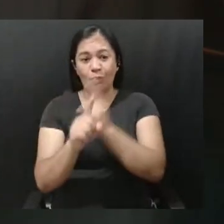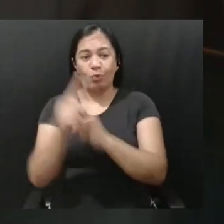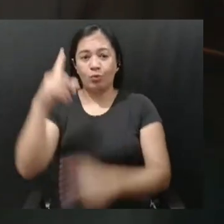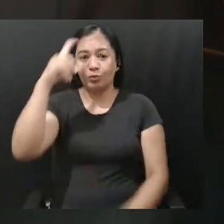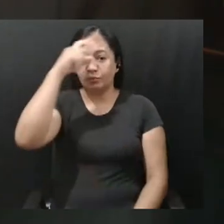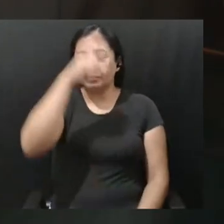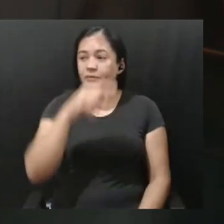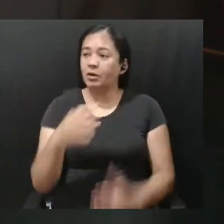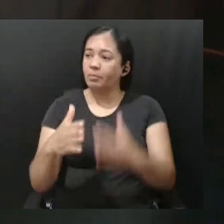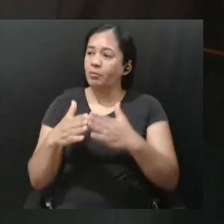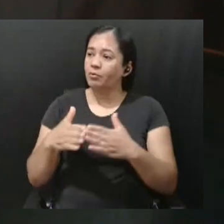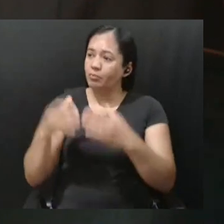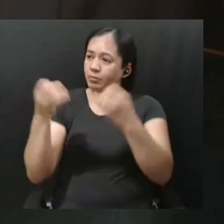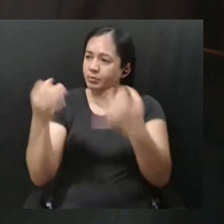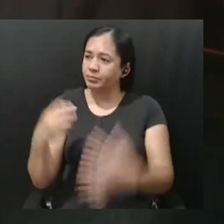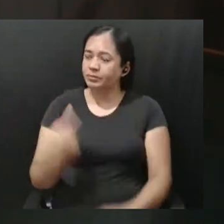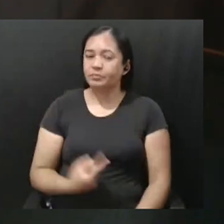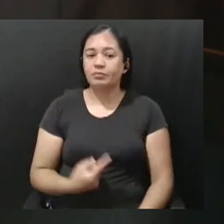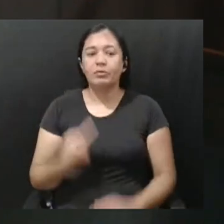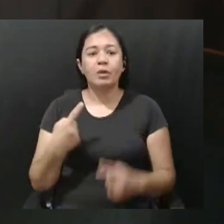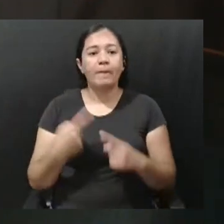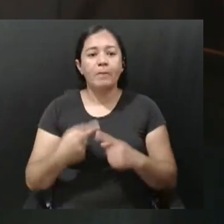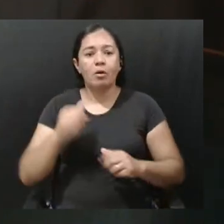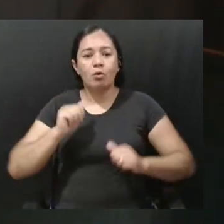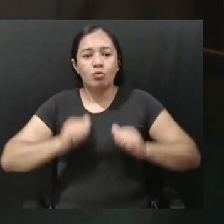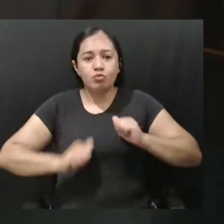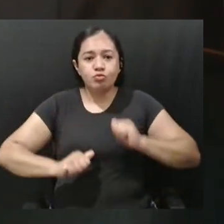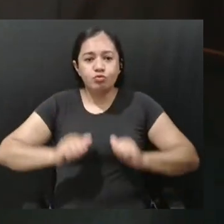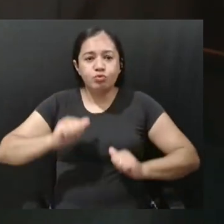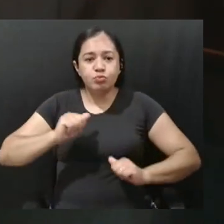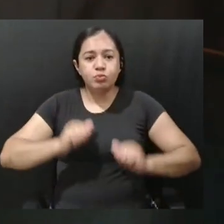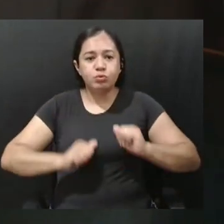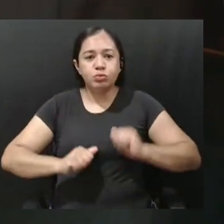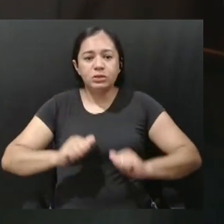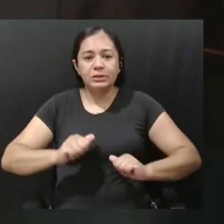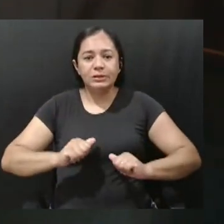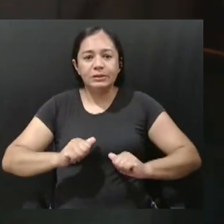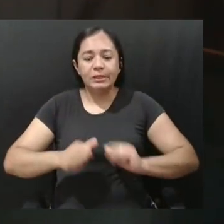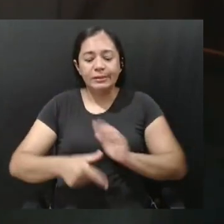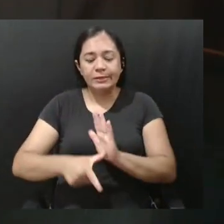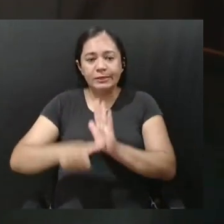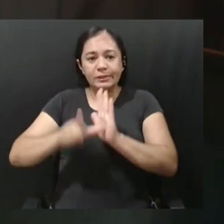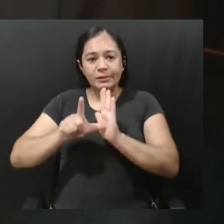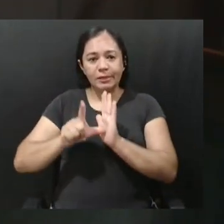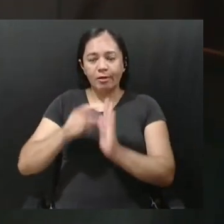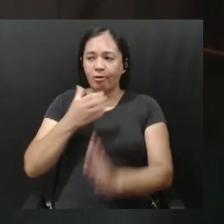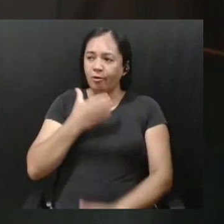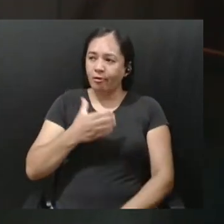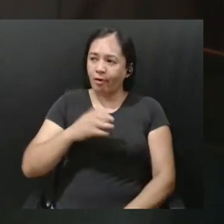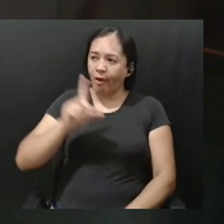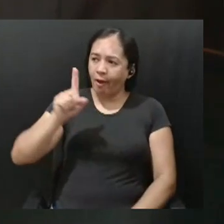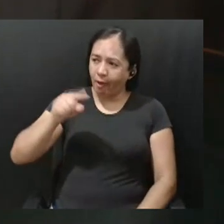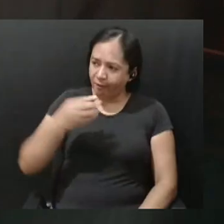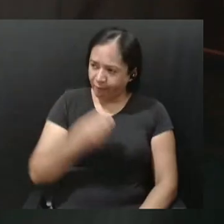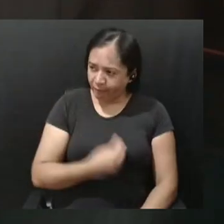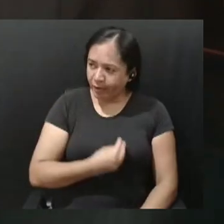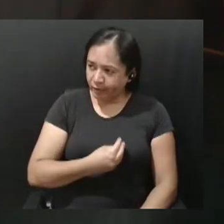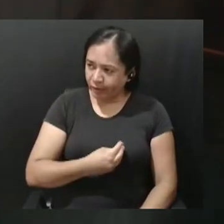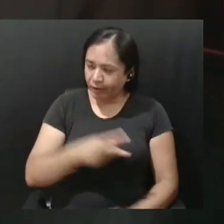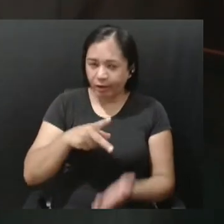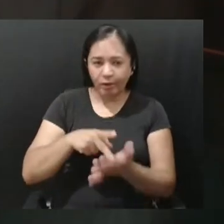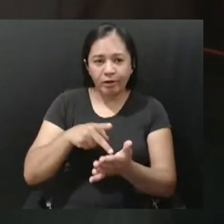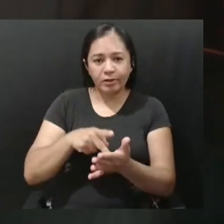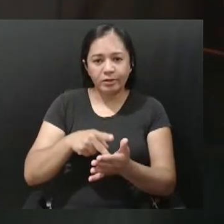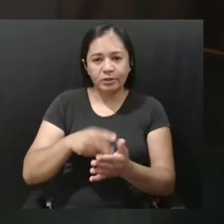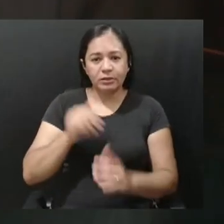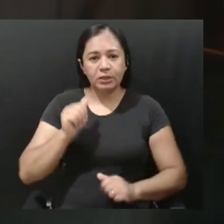a ansiedade pré-natal, ela existe mesmo? Essa ansiedade ela toma conta da